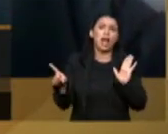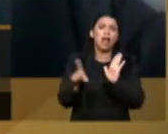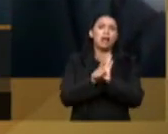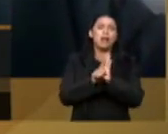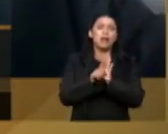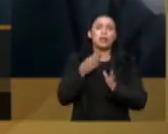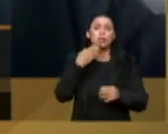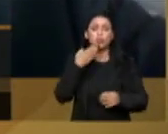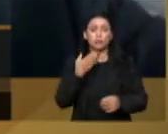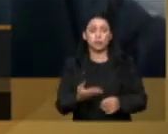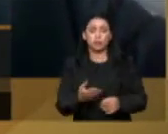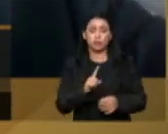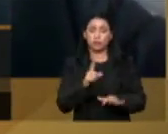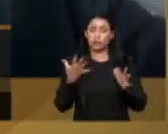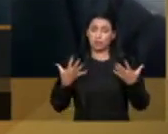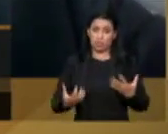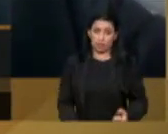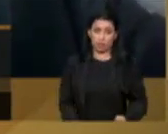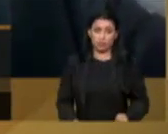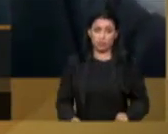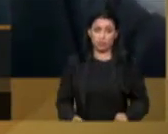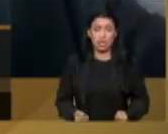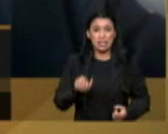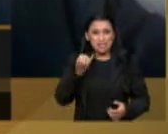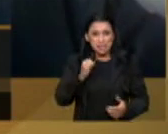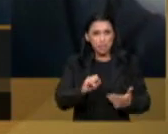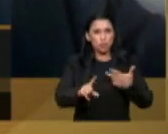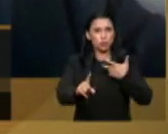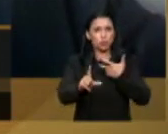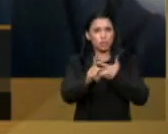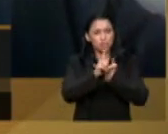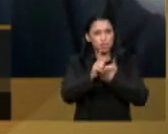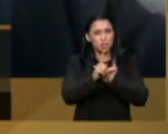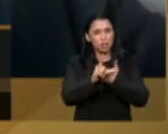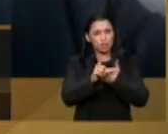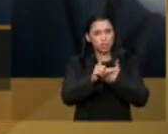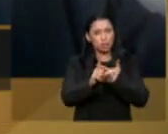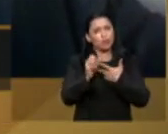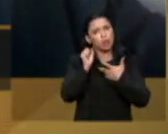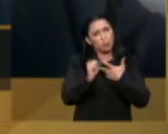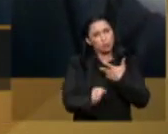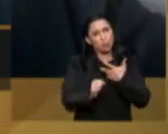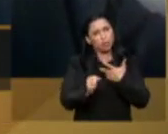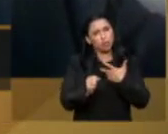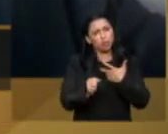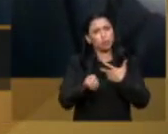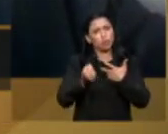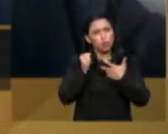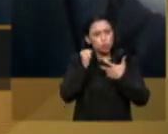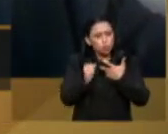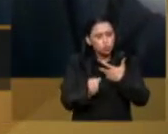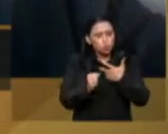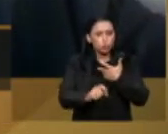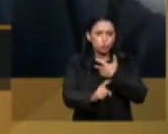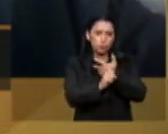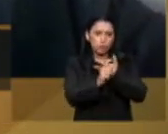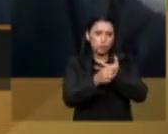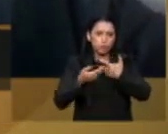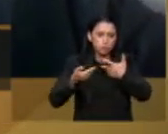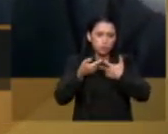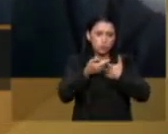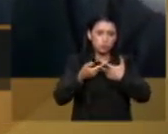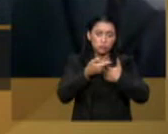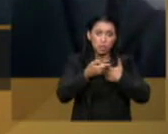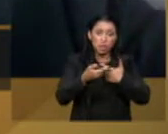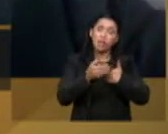ou o pedido. Se o Legislativo pode ver esta matéria junto ao Executivo por lei delegada,